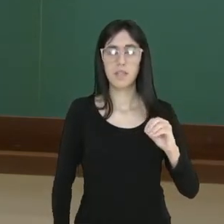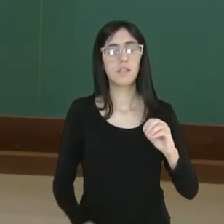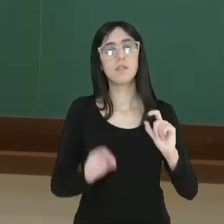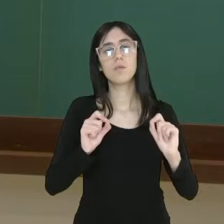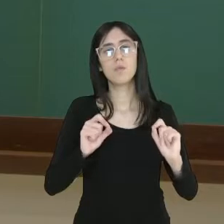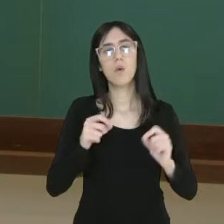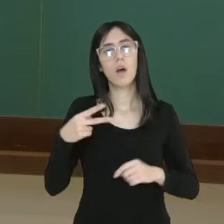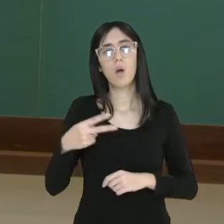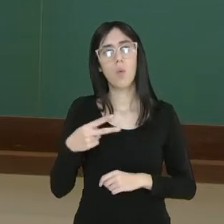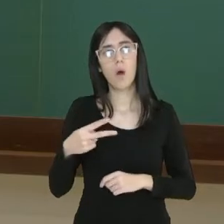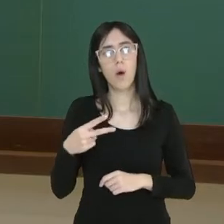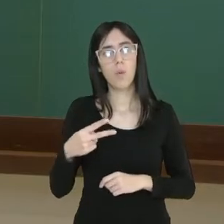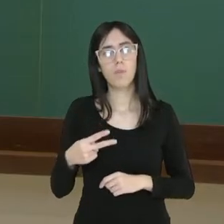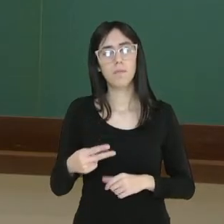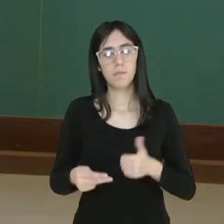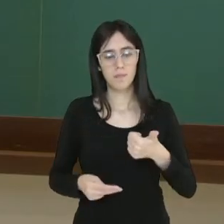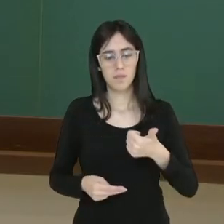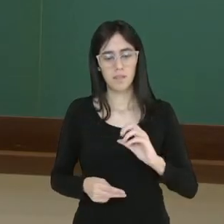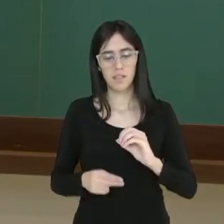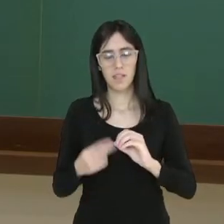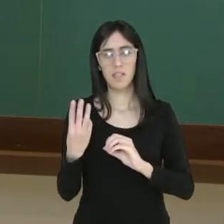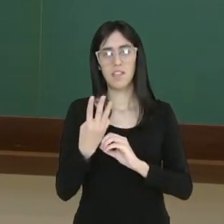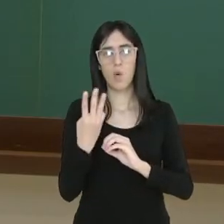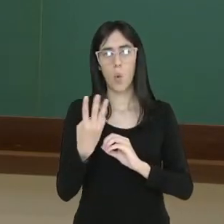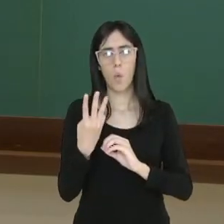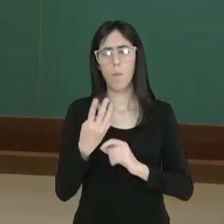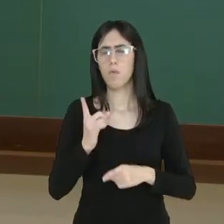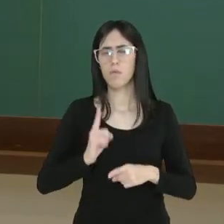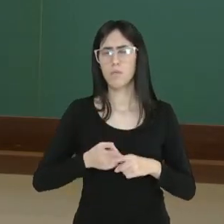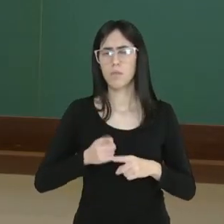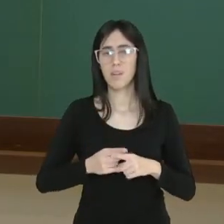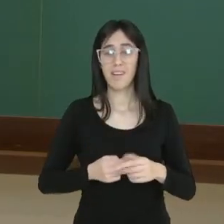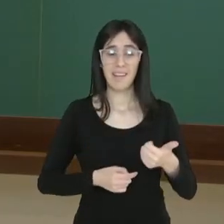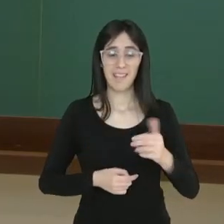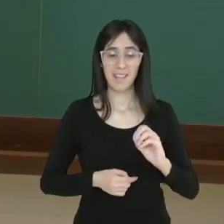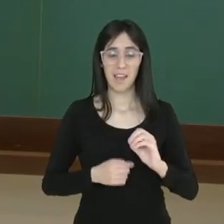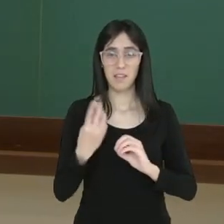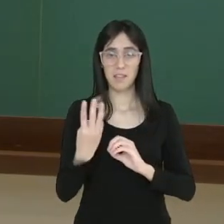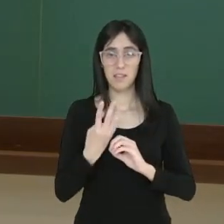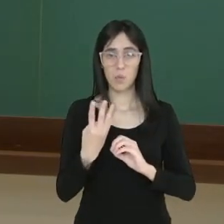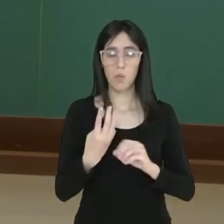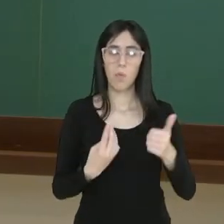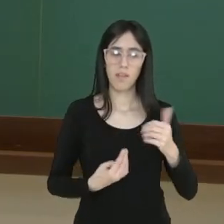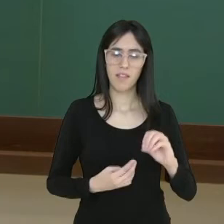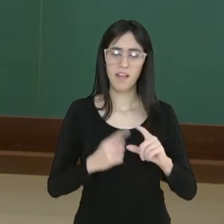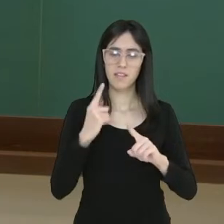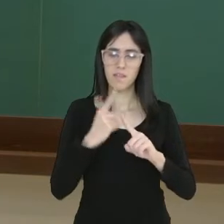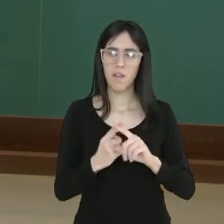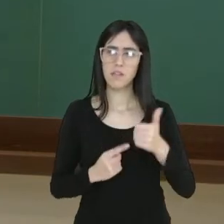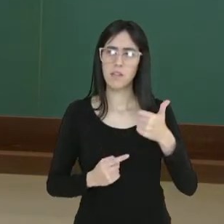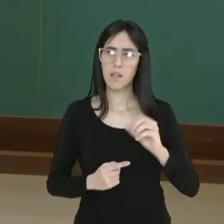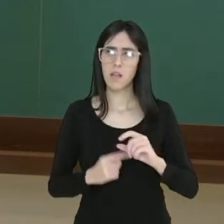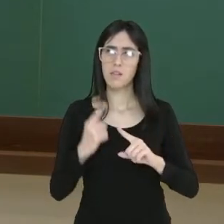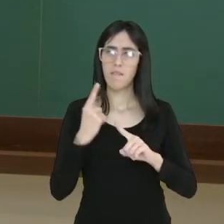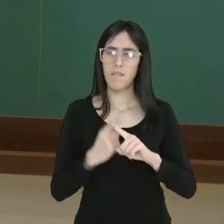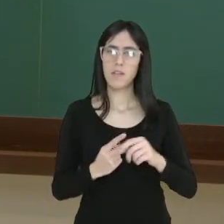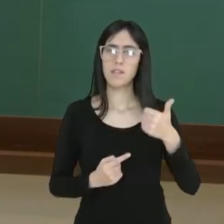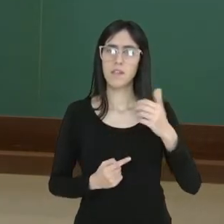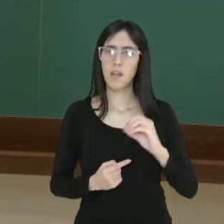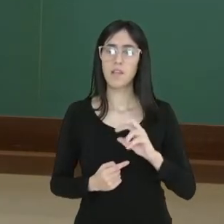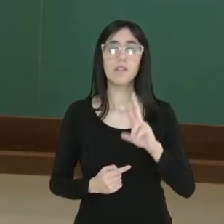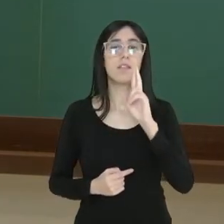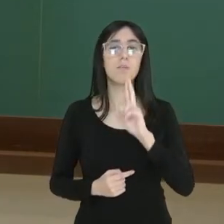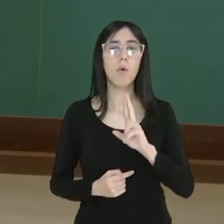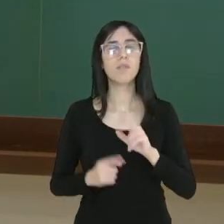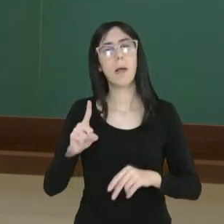ao logaritmo de 10 ao cubo. Por quê? Porque 10 ao cubo, 10 vezes 10 vezes 10, resulta exatamente